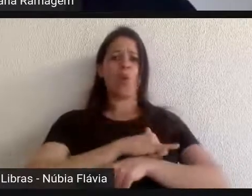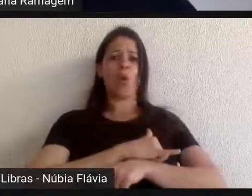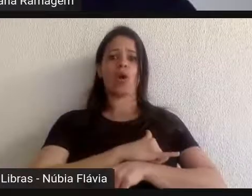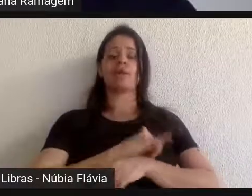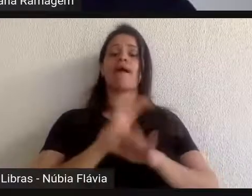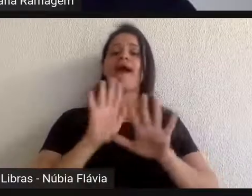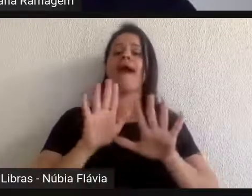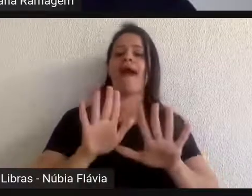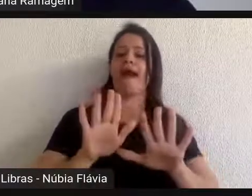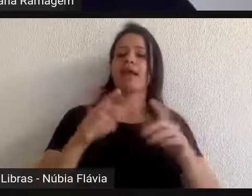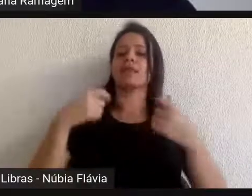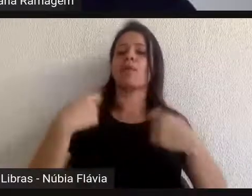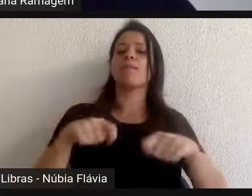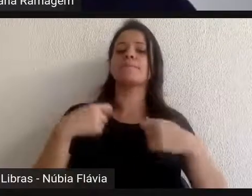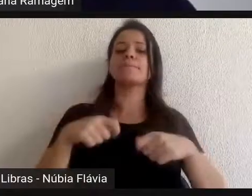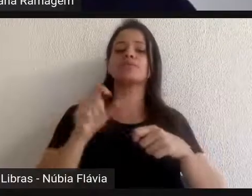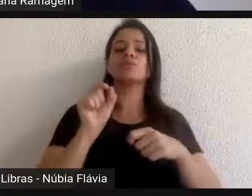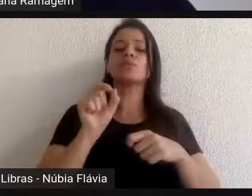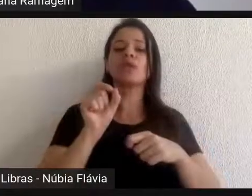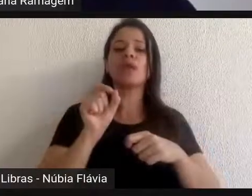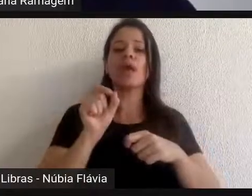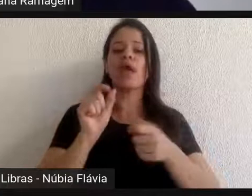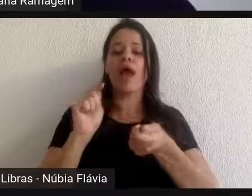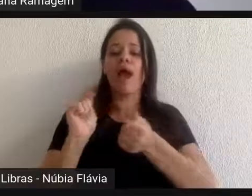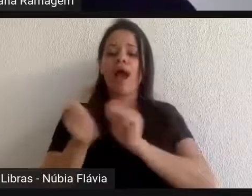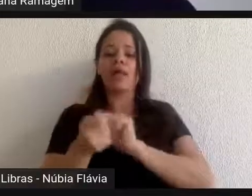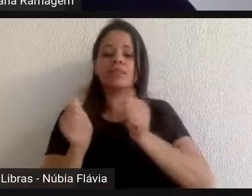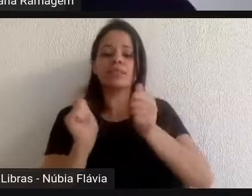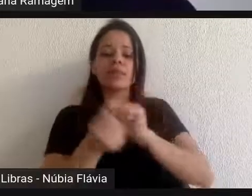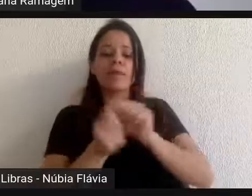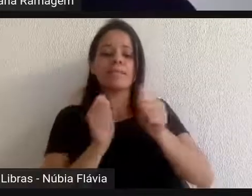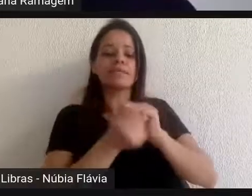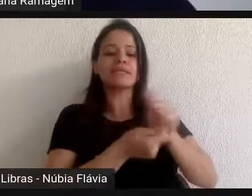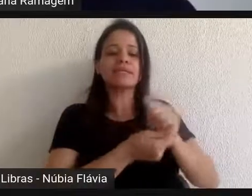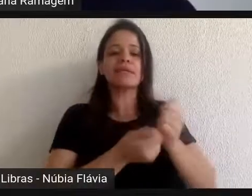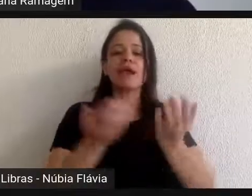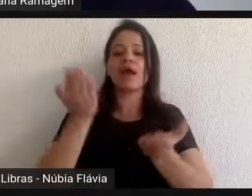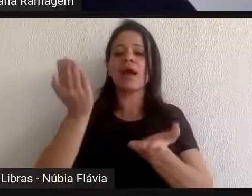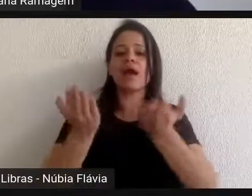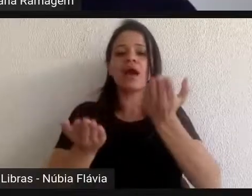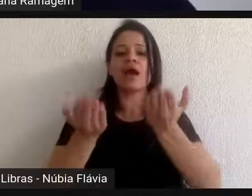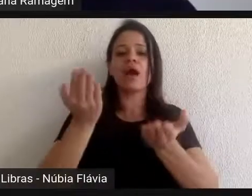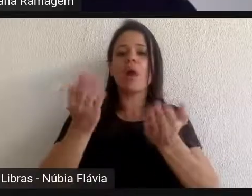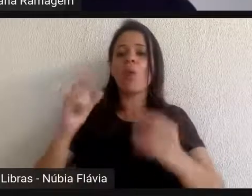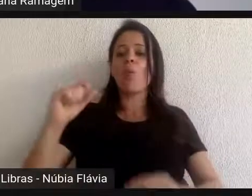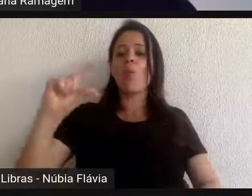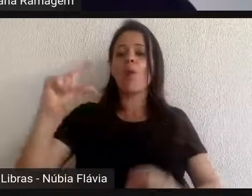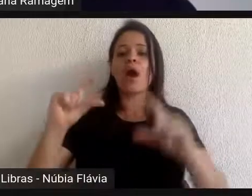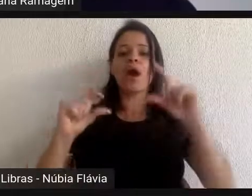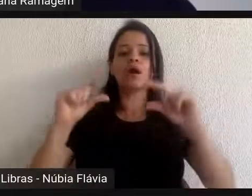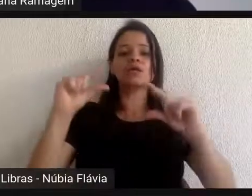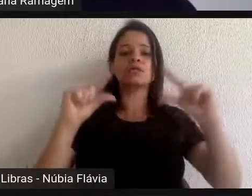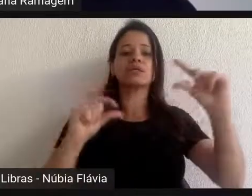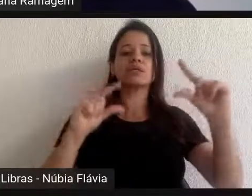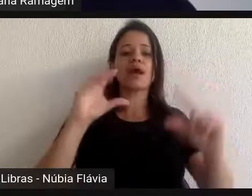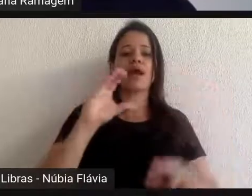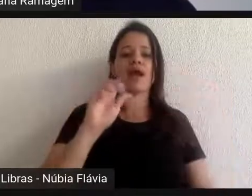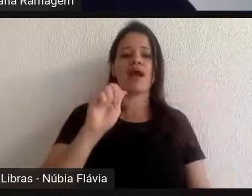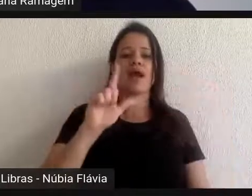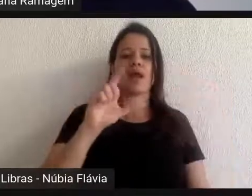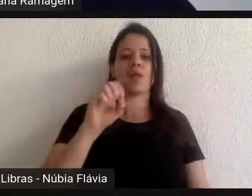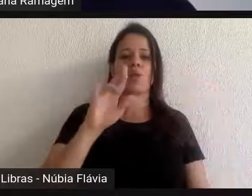nesse caso a gente precisa muitas vezes ajustar a quantidade de calorias, né? E outra